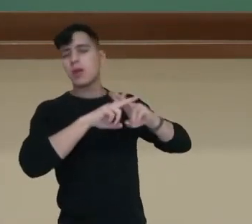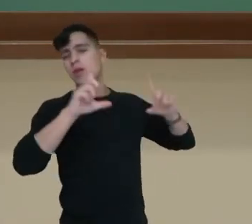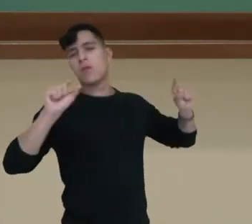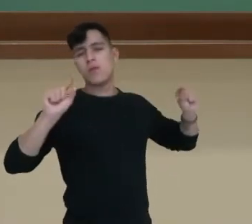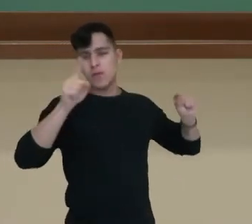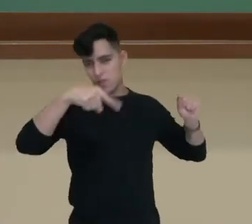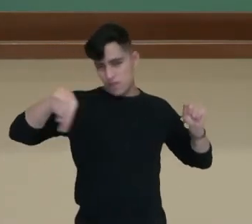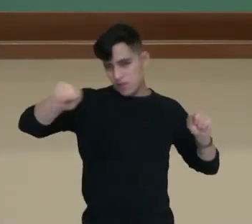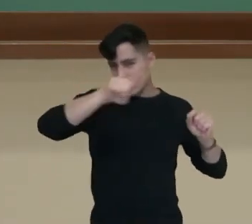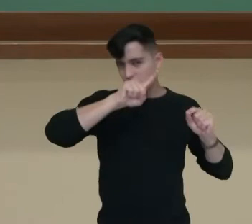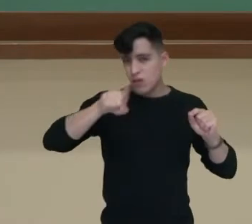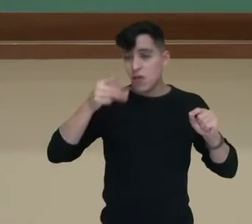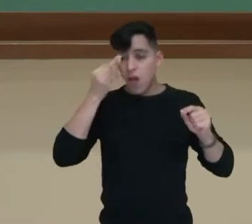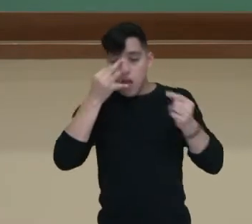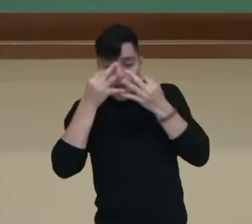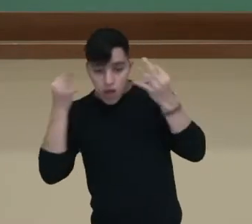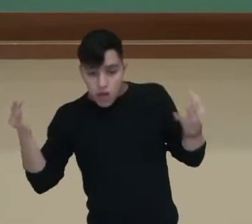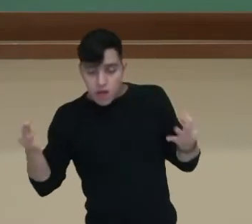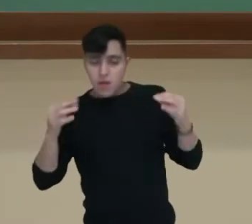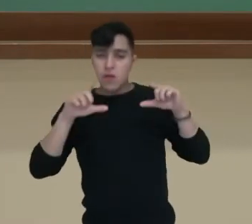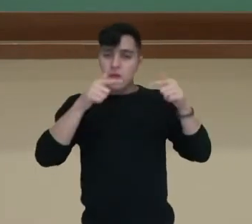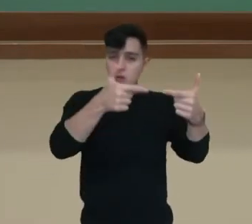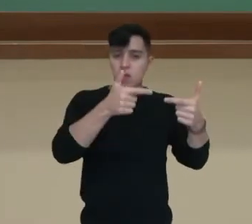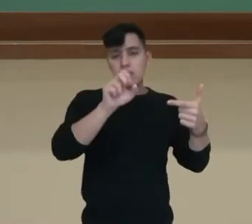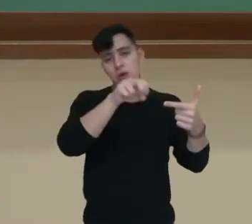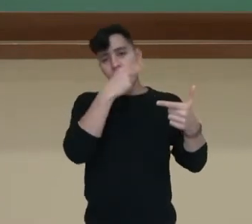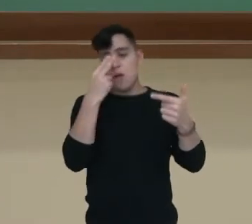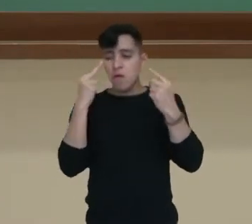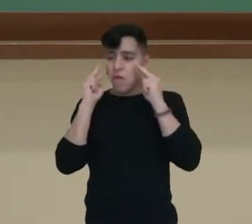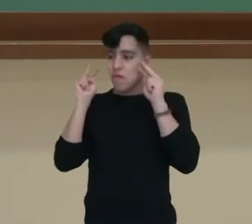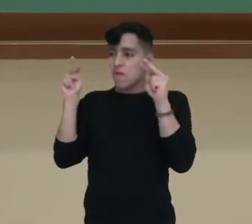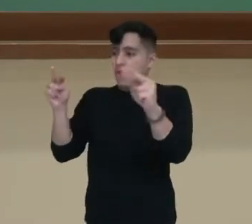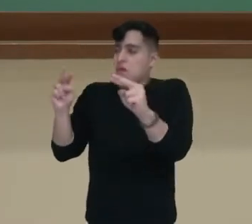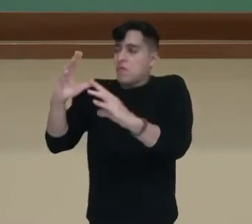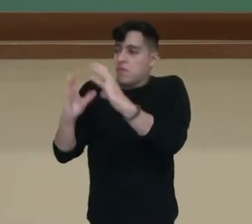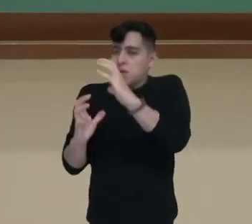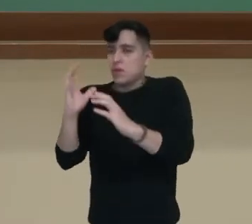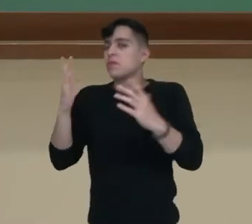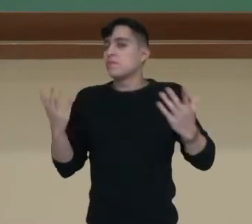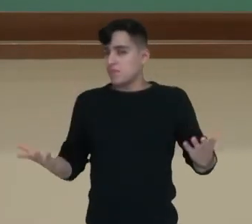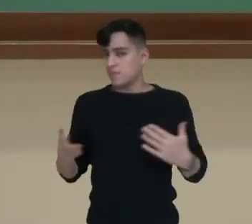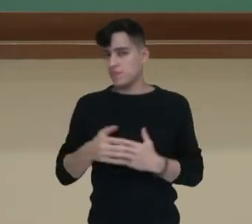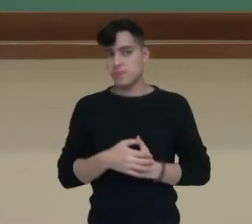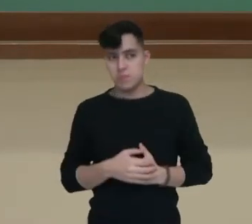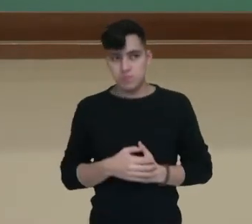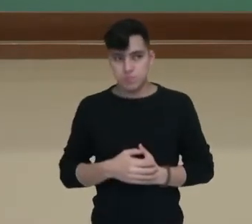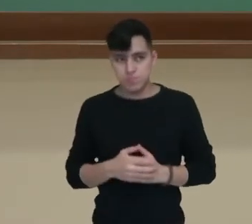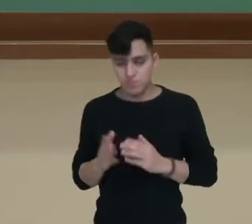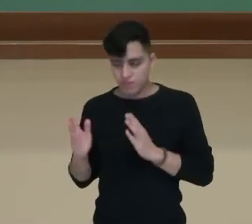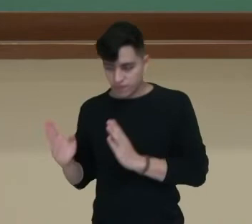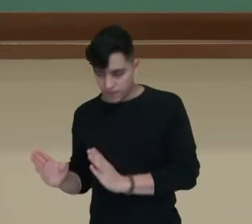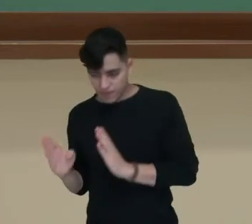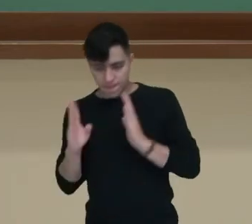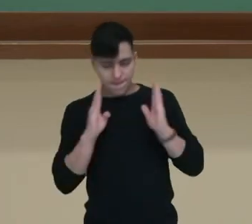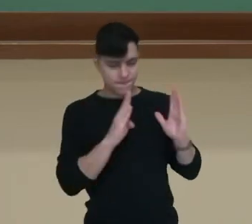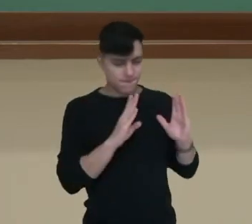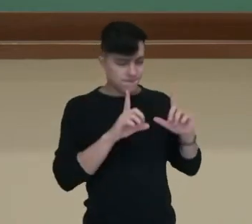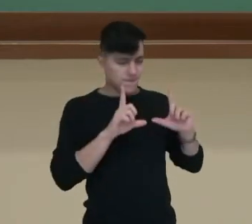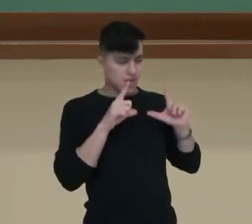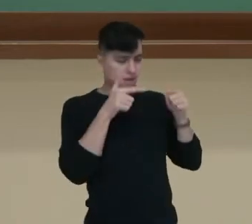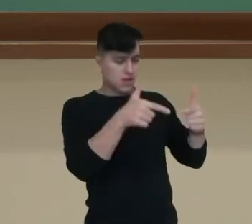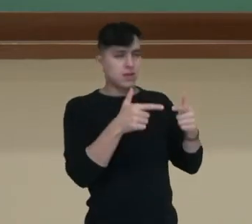briga? Já viu alguma luta? Né? Escreve lá. Bom? Luta vezes briga, então. O que diferencia as